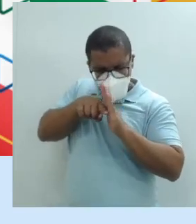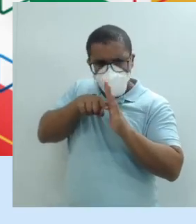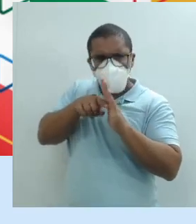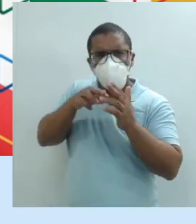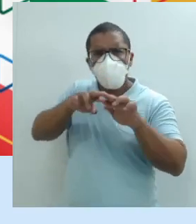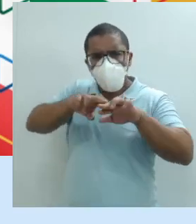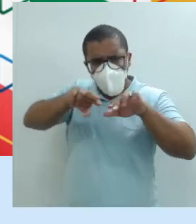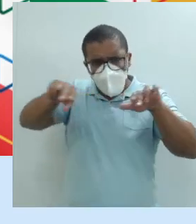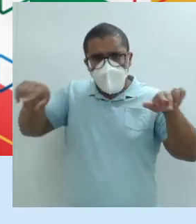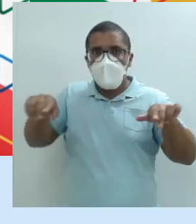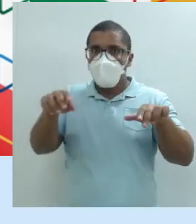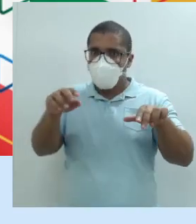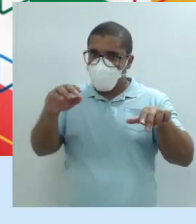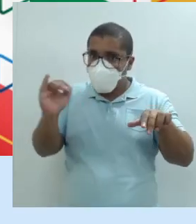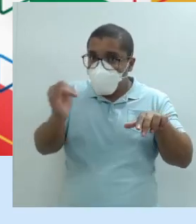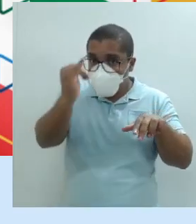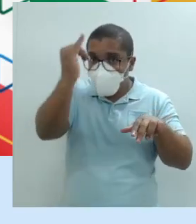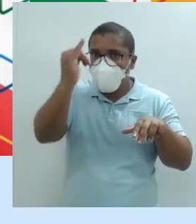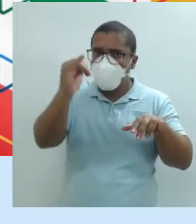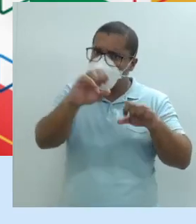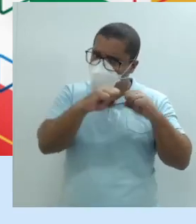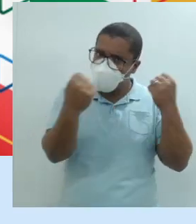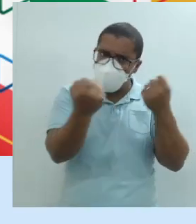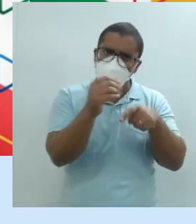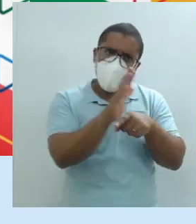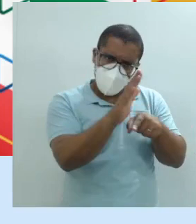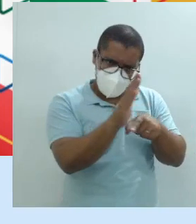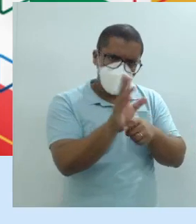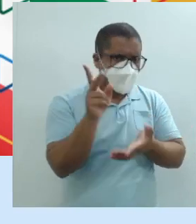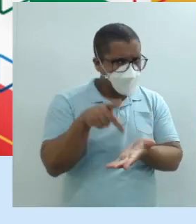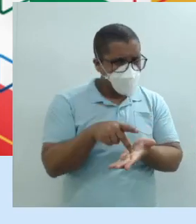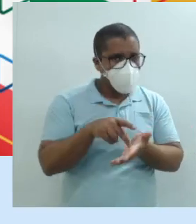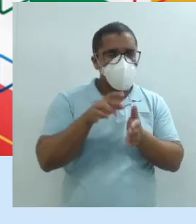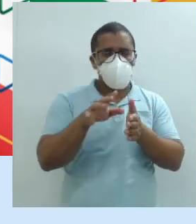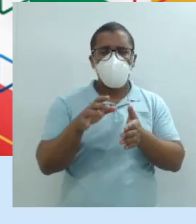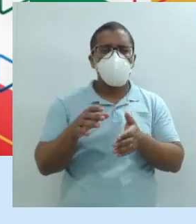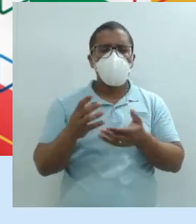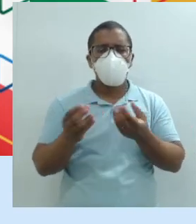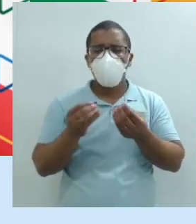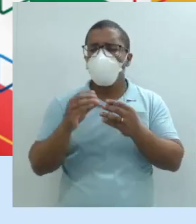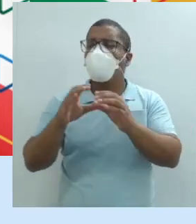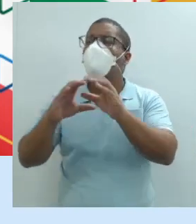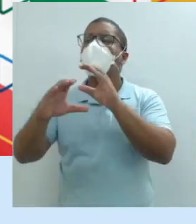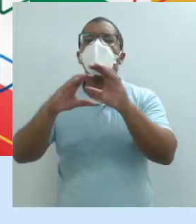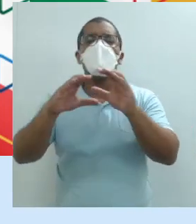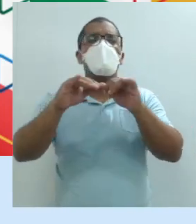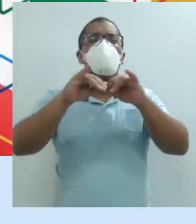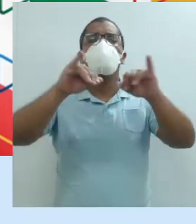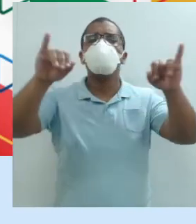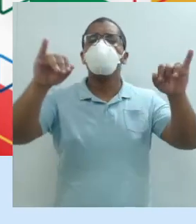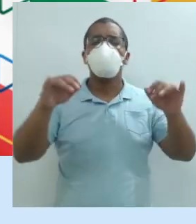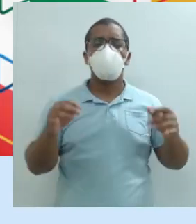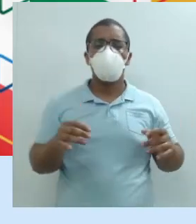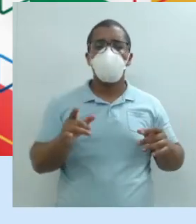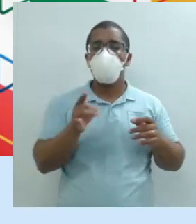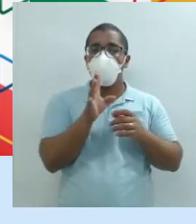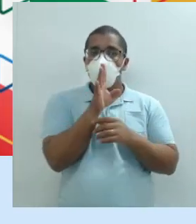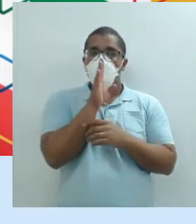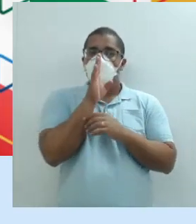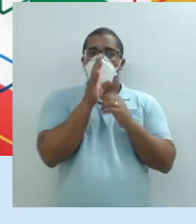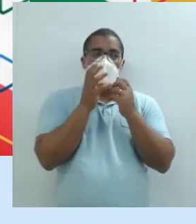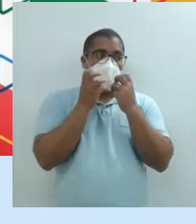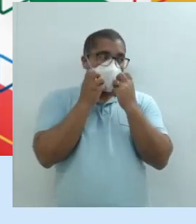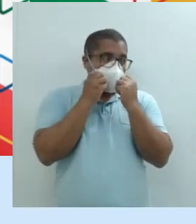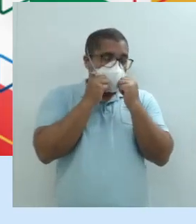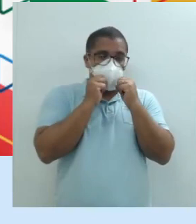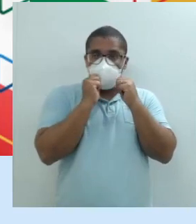são até bem muito relevantes para a sociedade e não saber comunicar, não querer contato com as